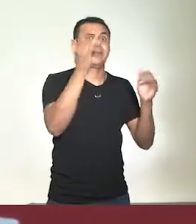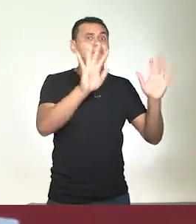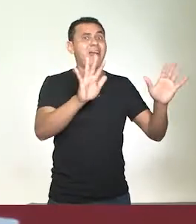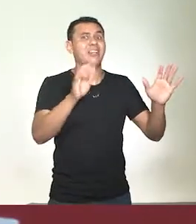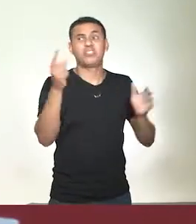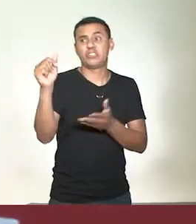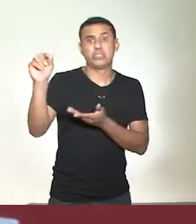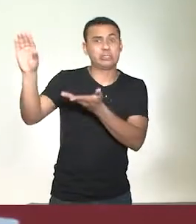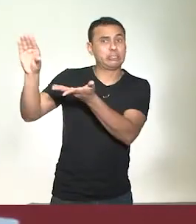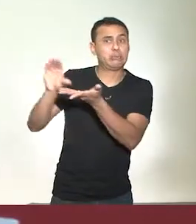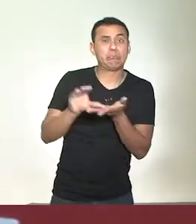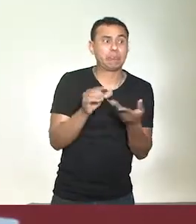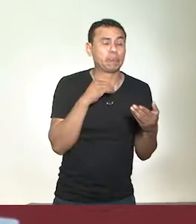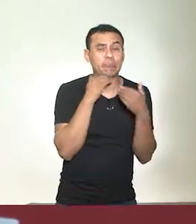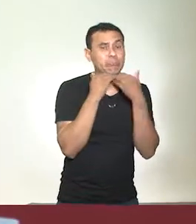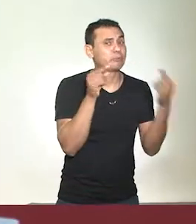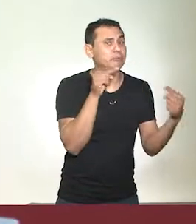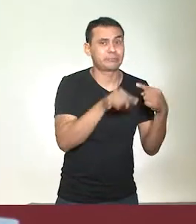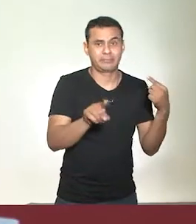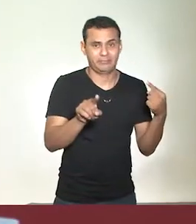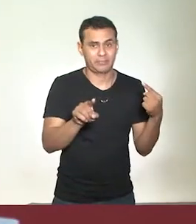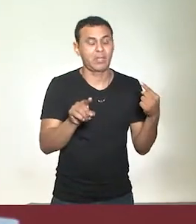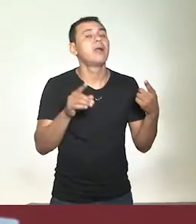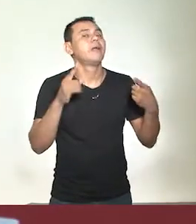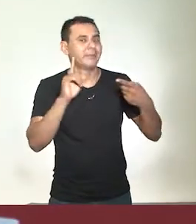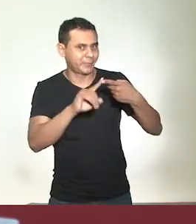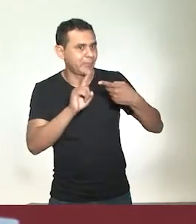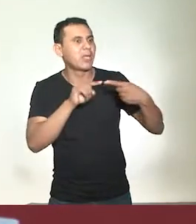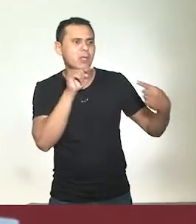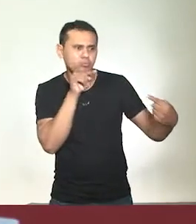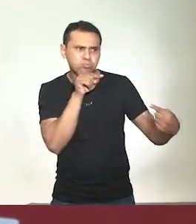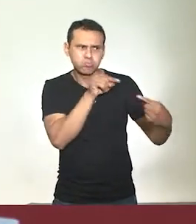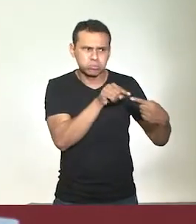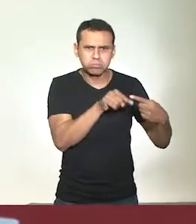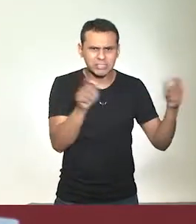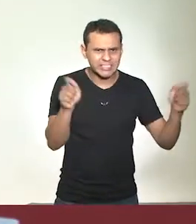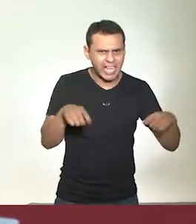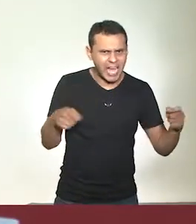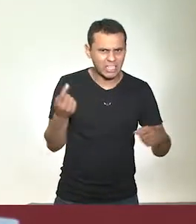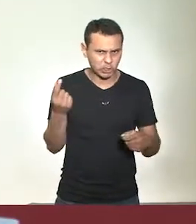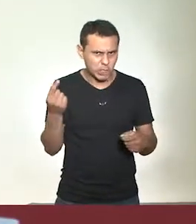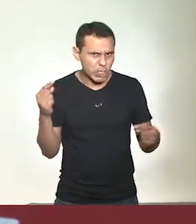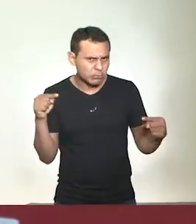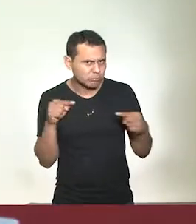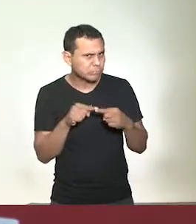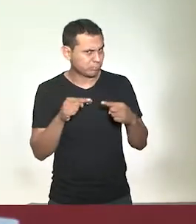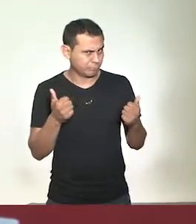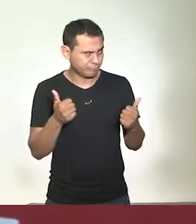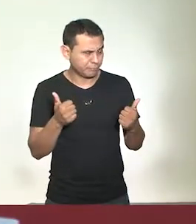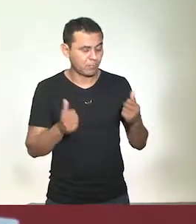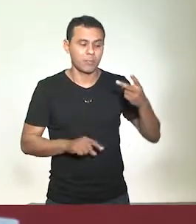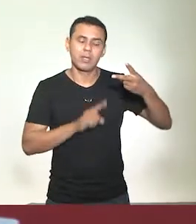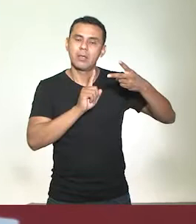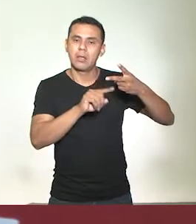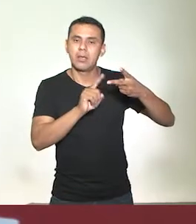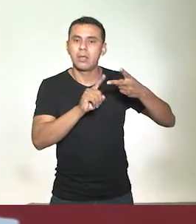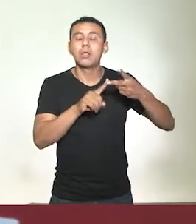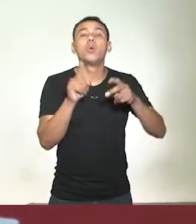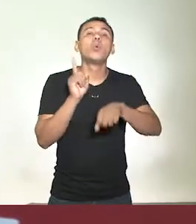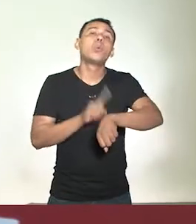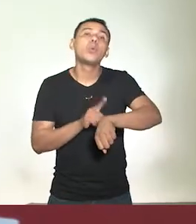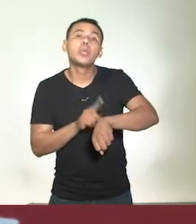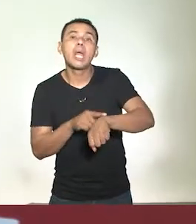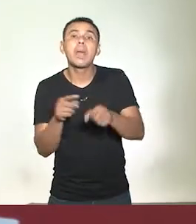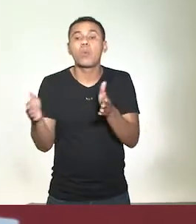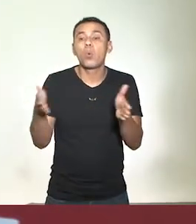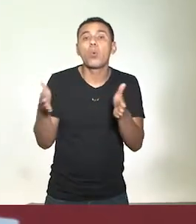condições de executar então primeiro exequibilidade nesse aspecto orçamentários há também a questão